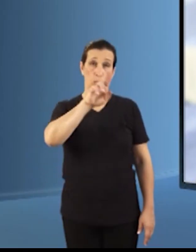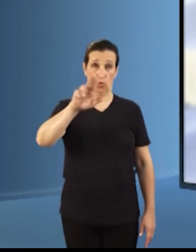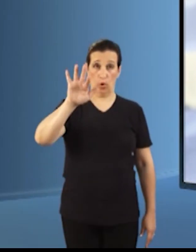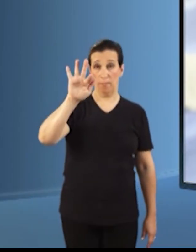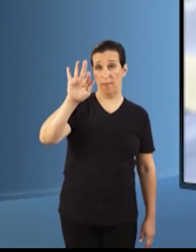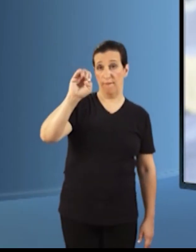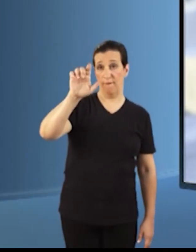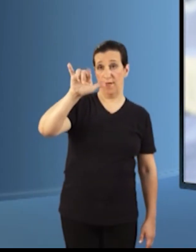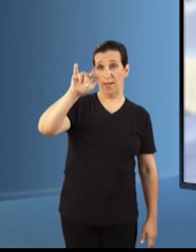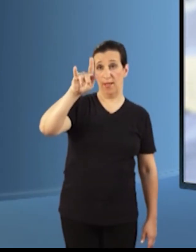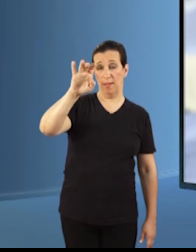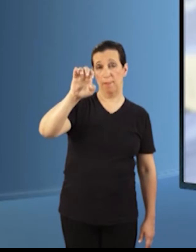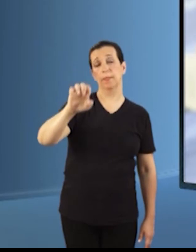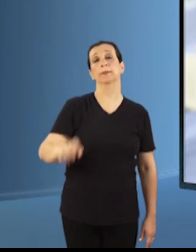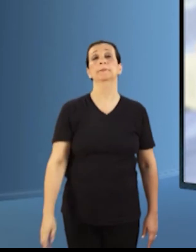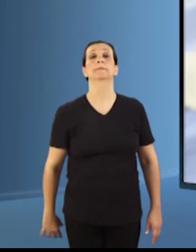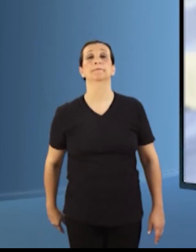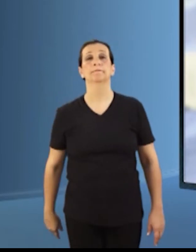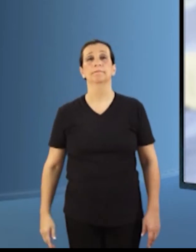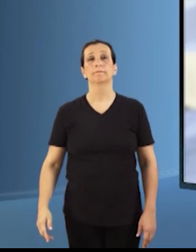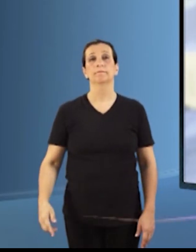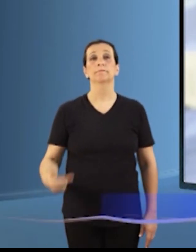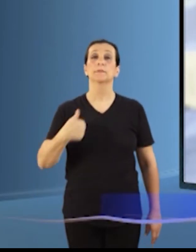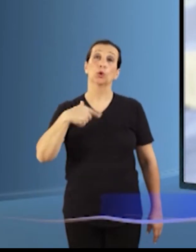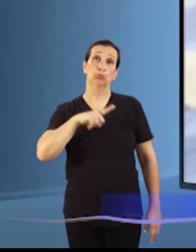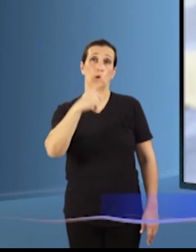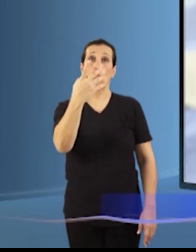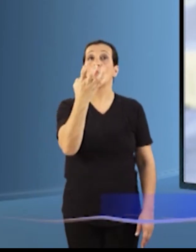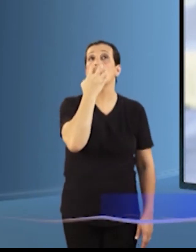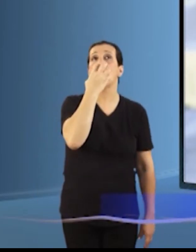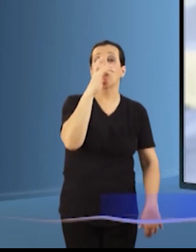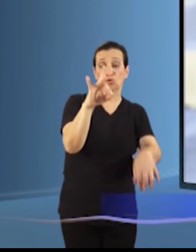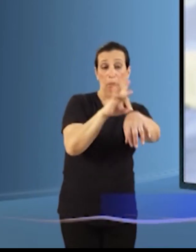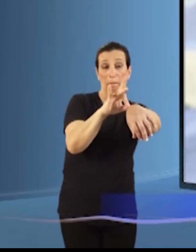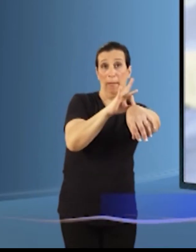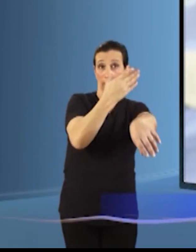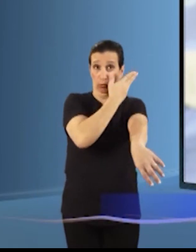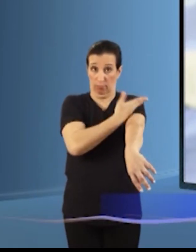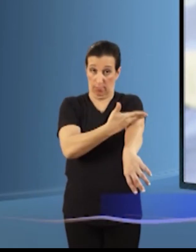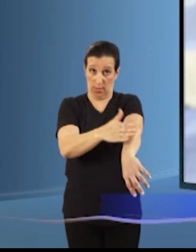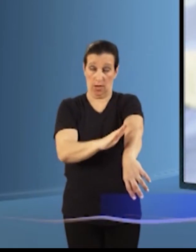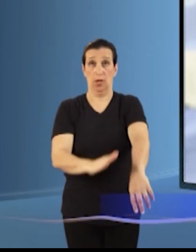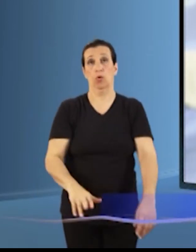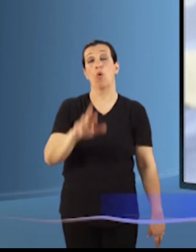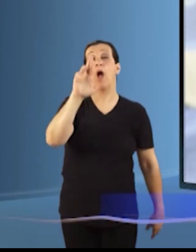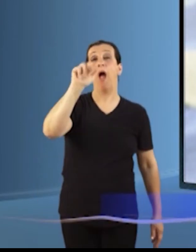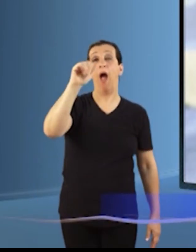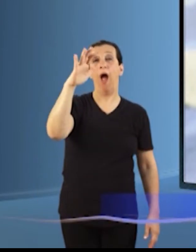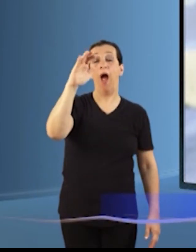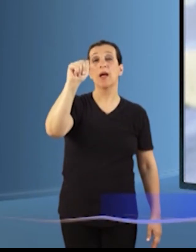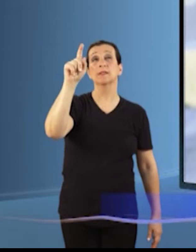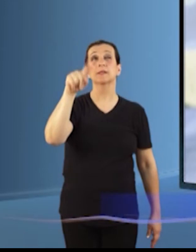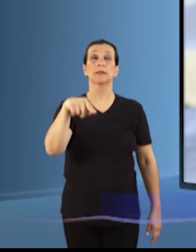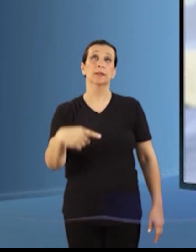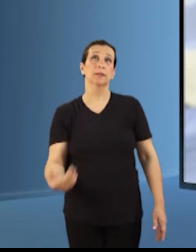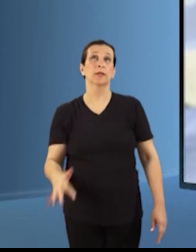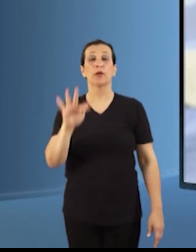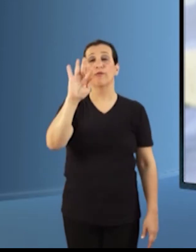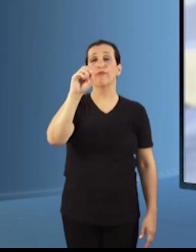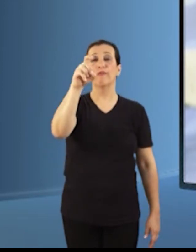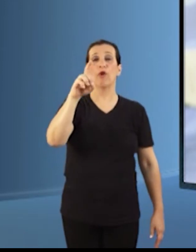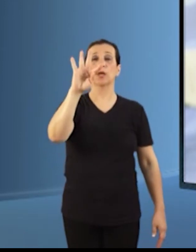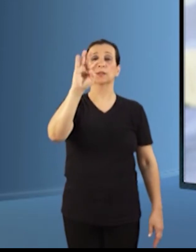Meu nome é Felipe, eu tenho um cachorro que é preto e branco. A raça